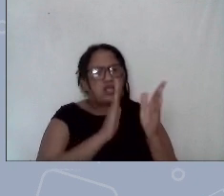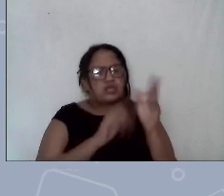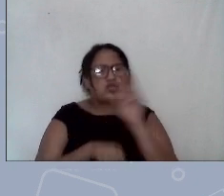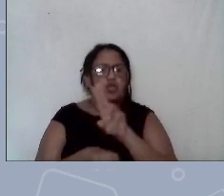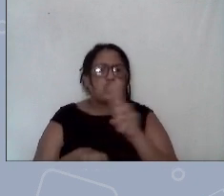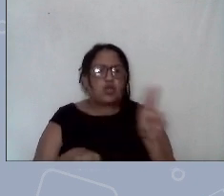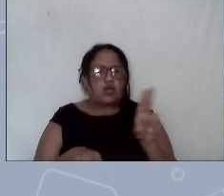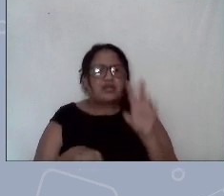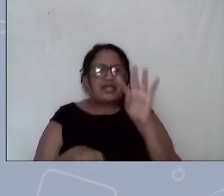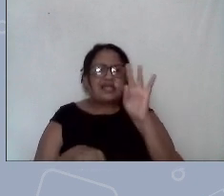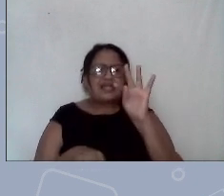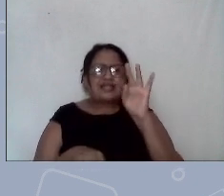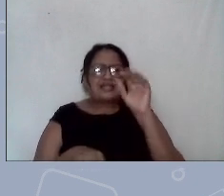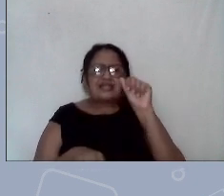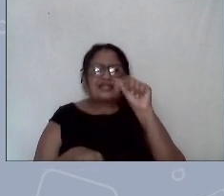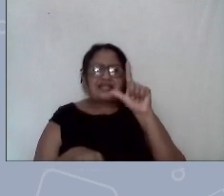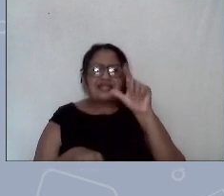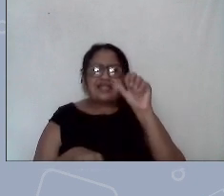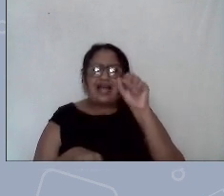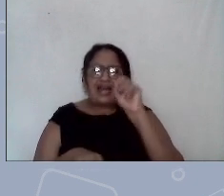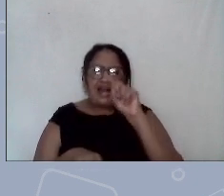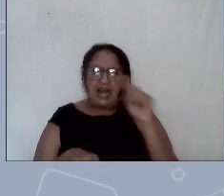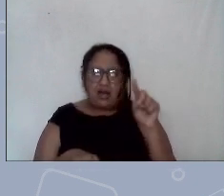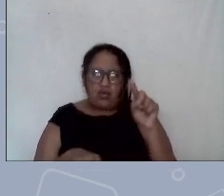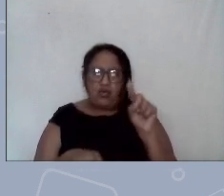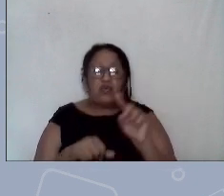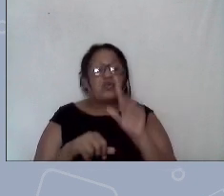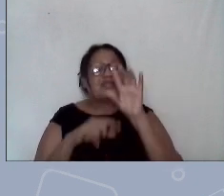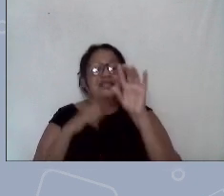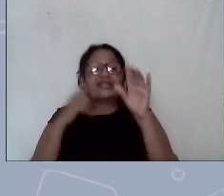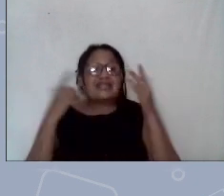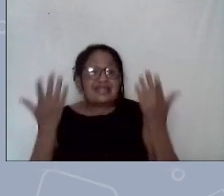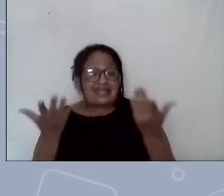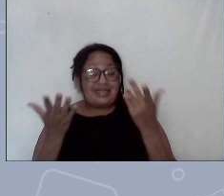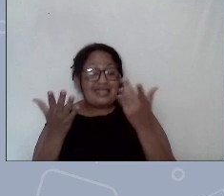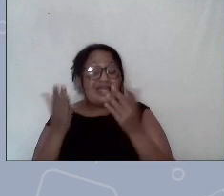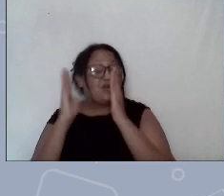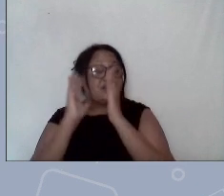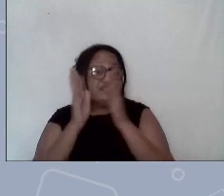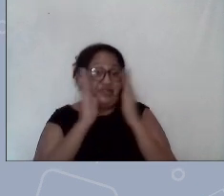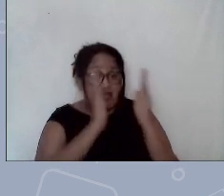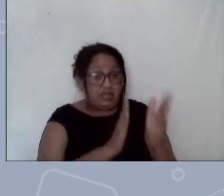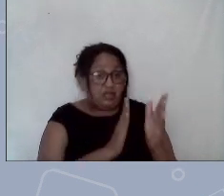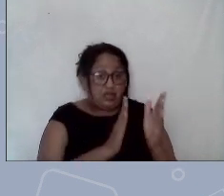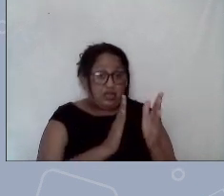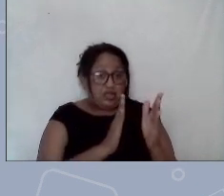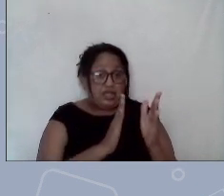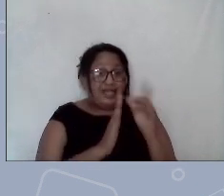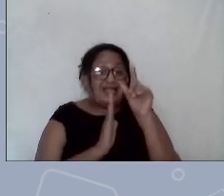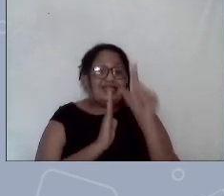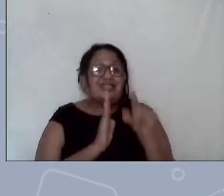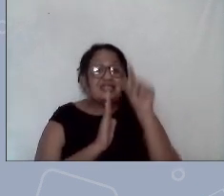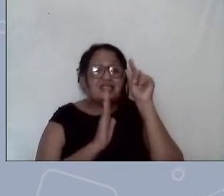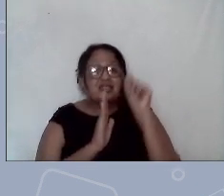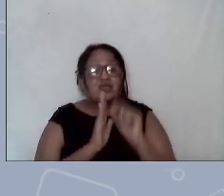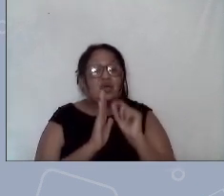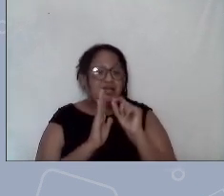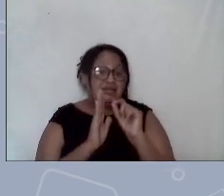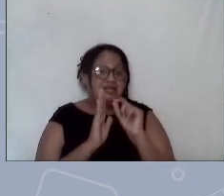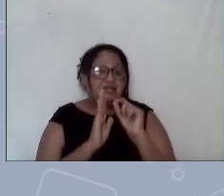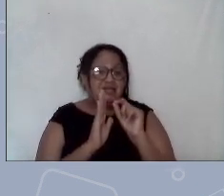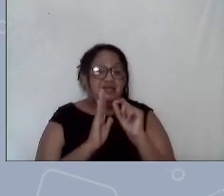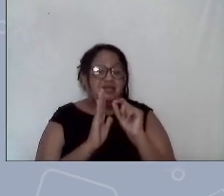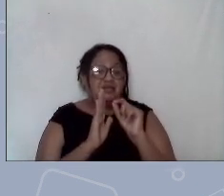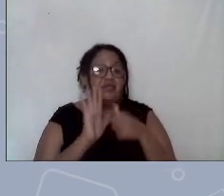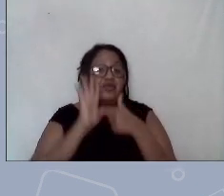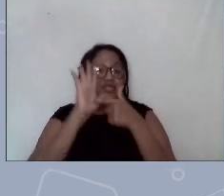talão ou talones o talão que é essa subdivisão ele preferencialmente deve ser expresso por